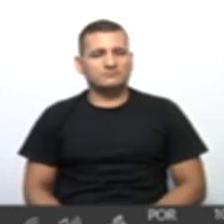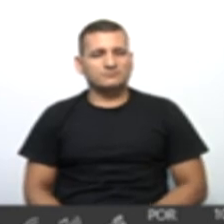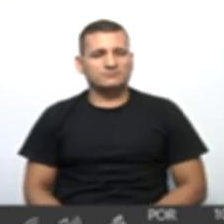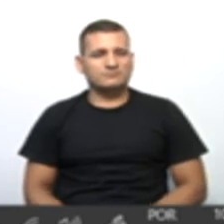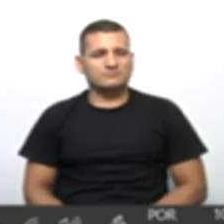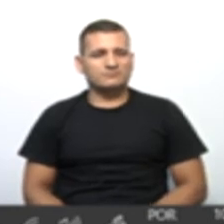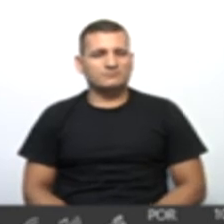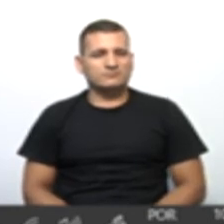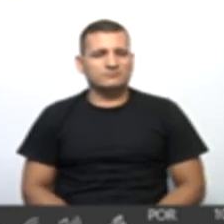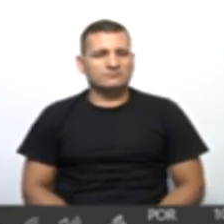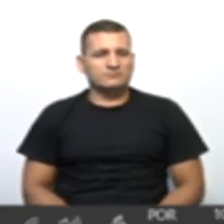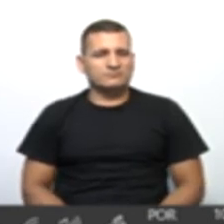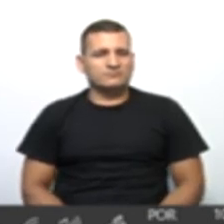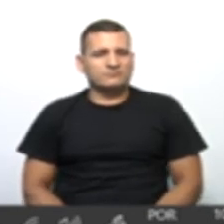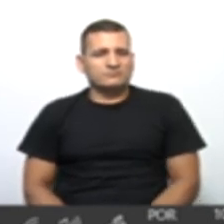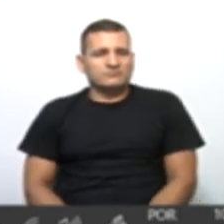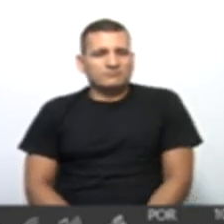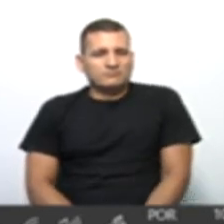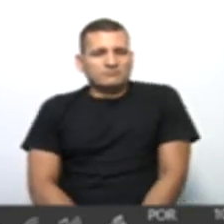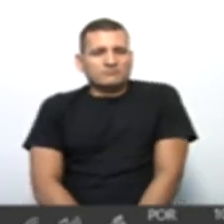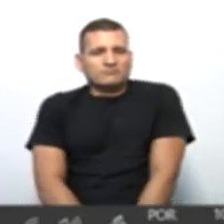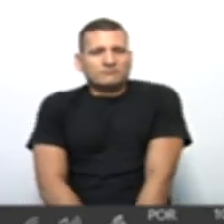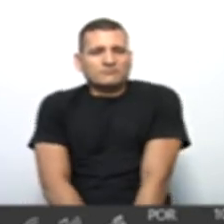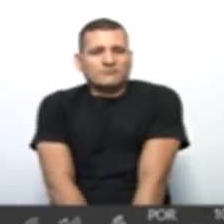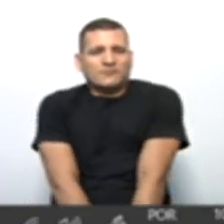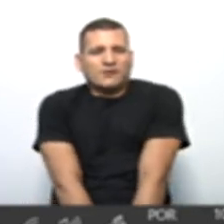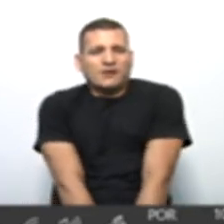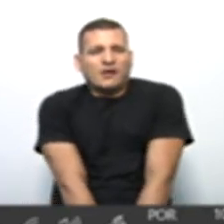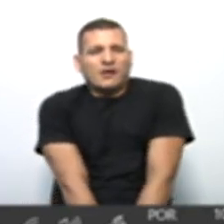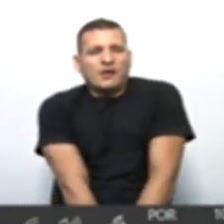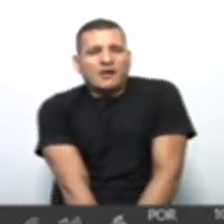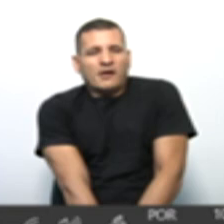minúsculo o maiúsculo